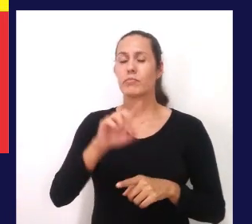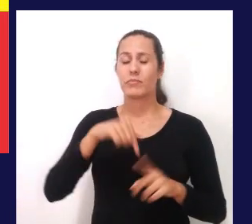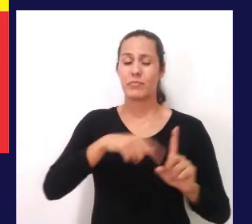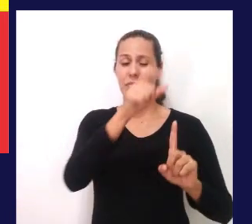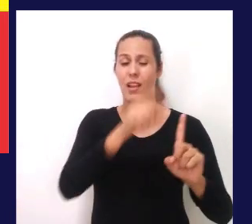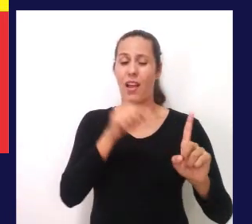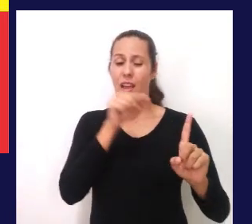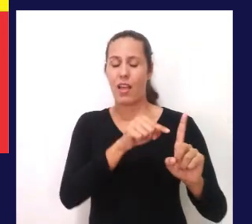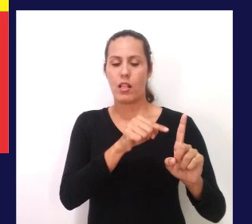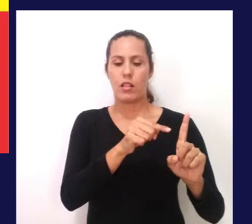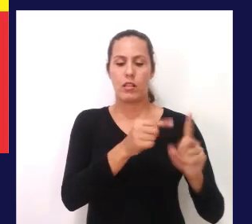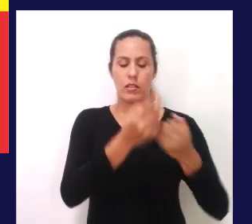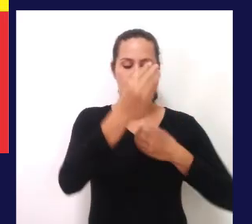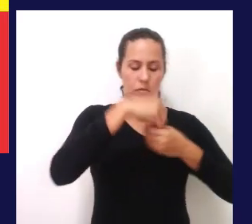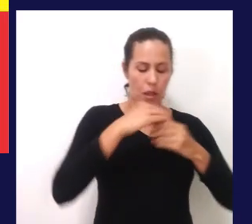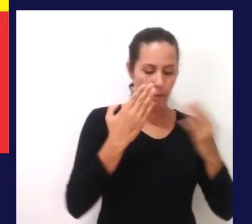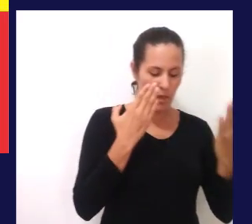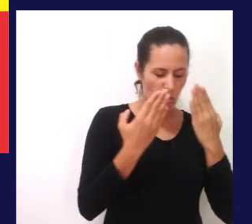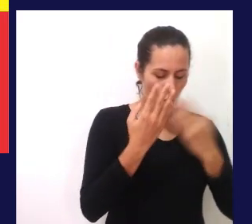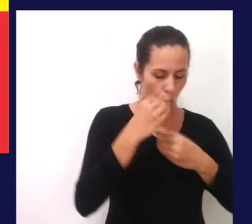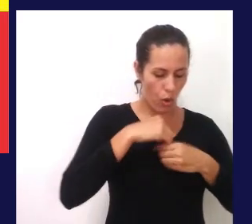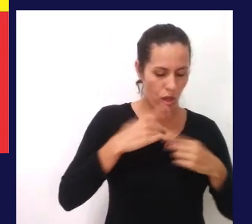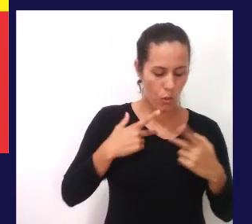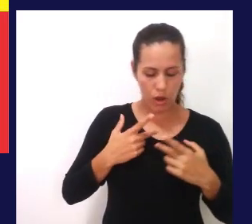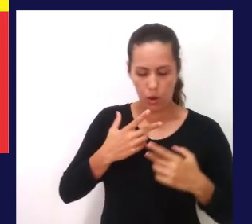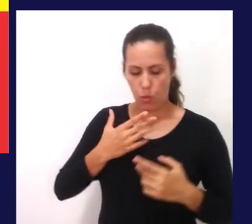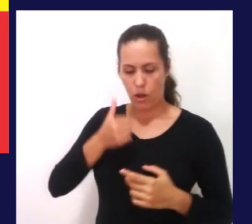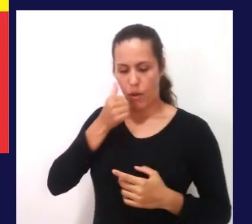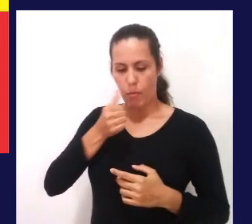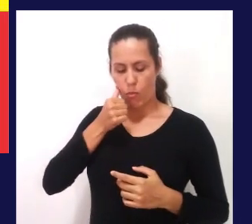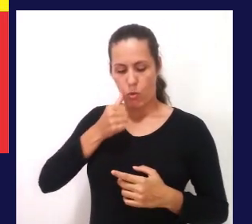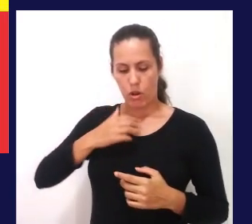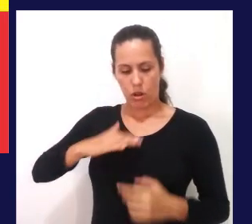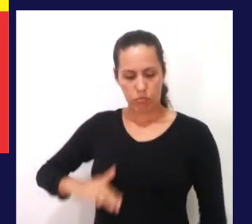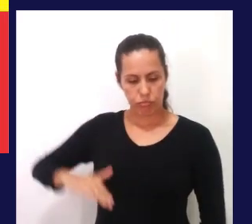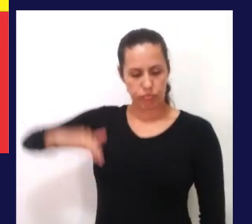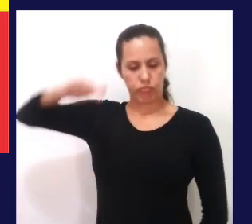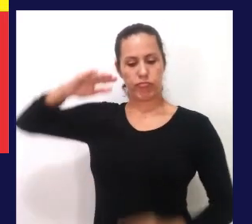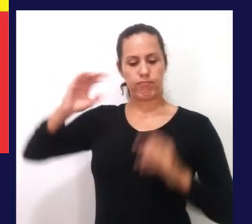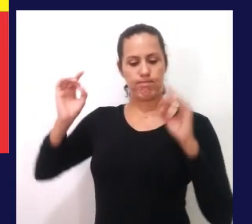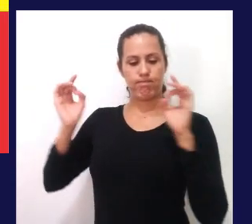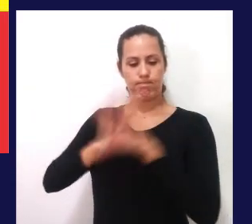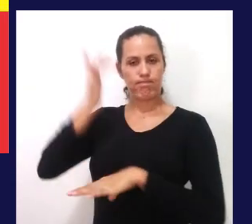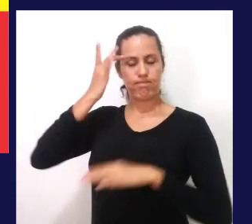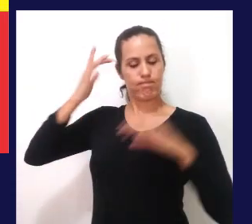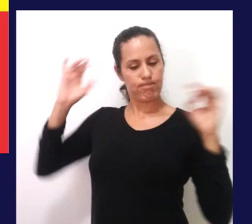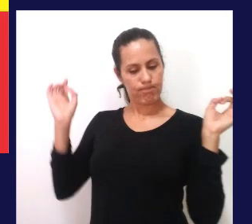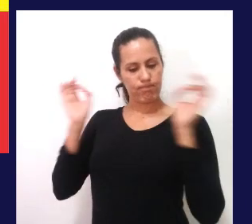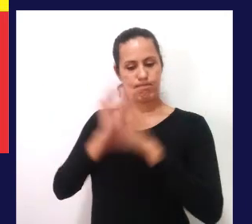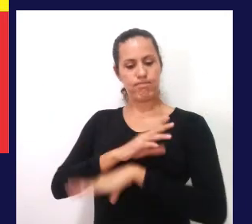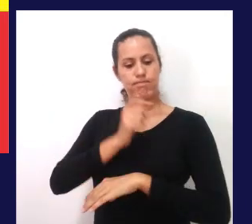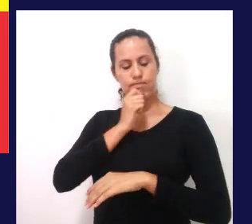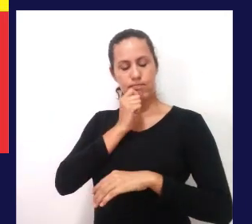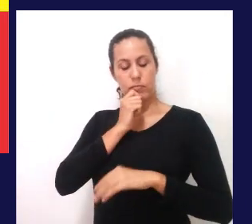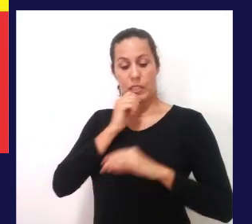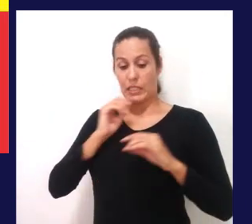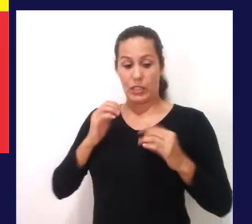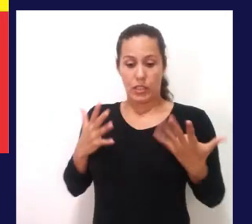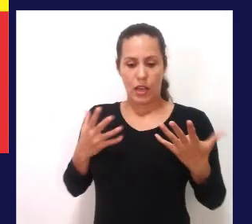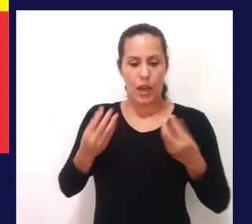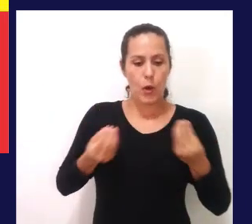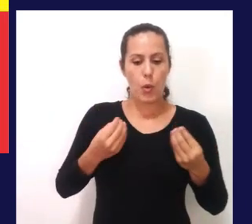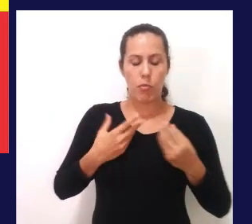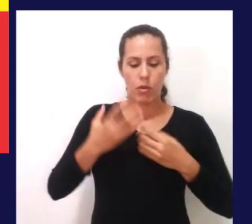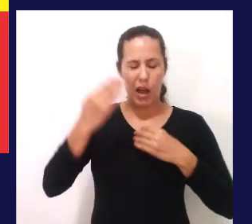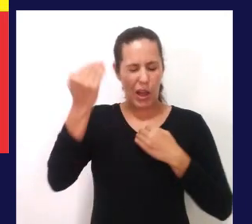não têm uma estrutura psicológica de uma mulher adulta, a culpa, o medo e o sofrimento,